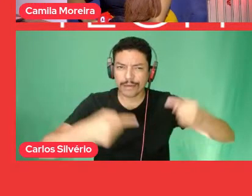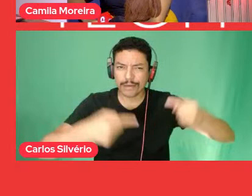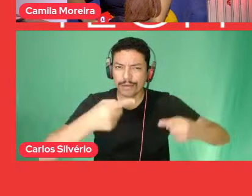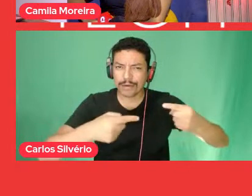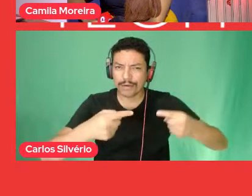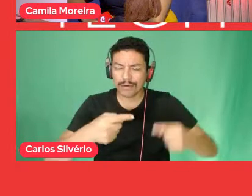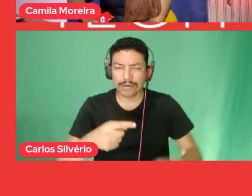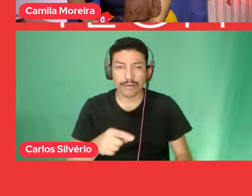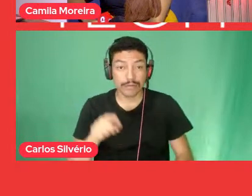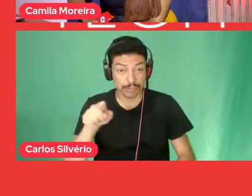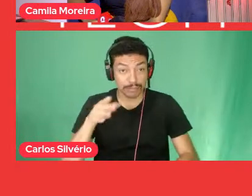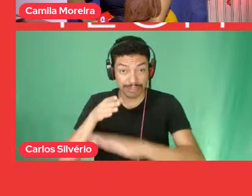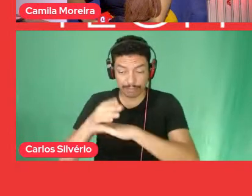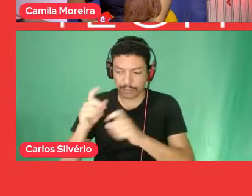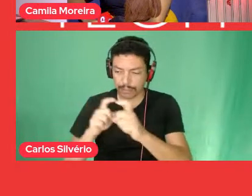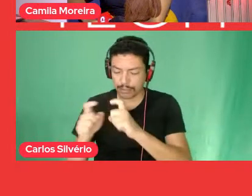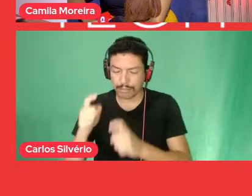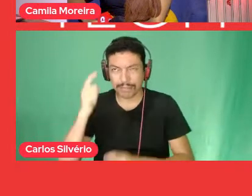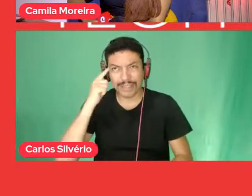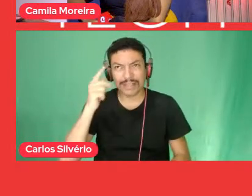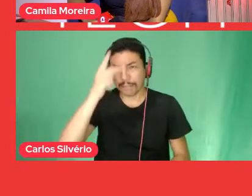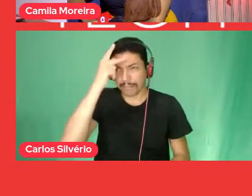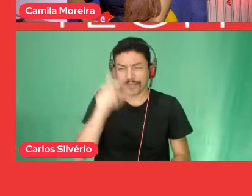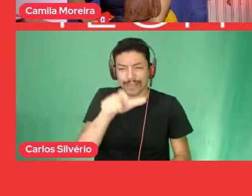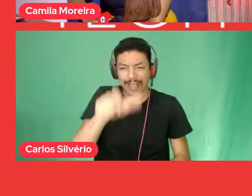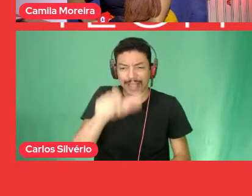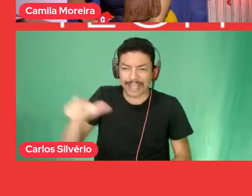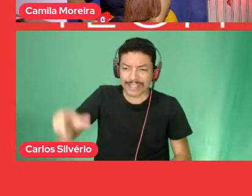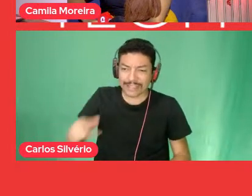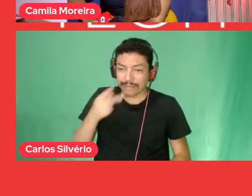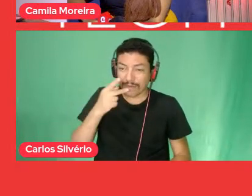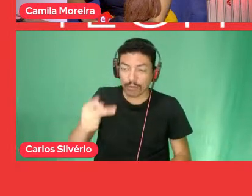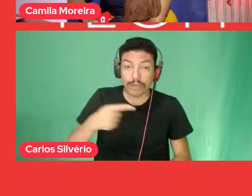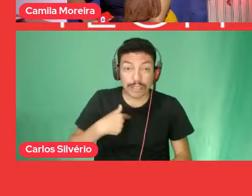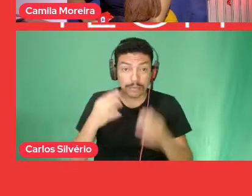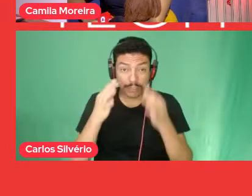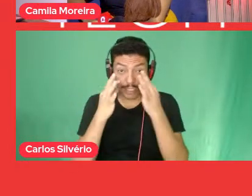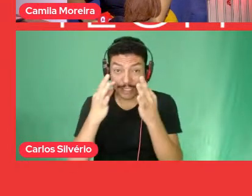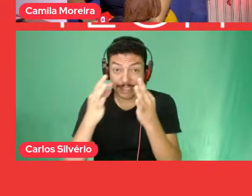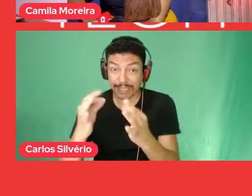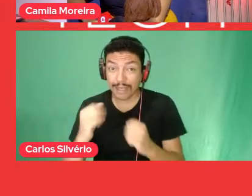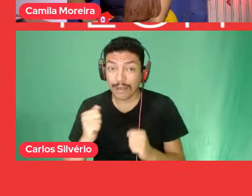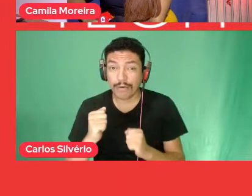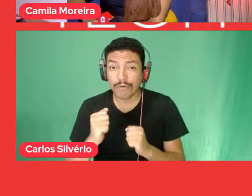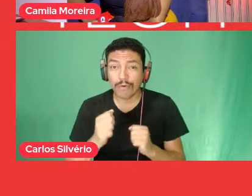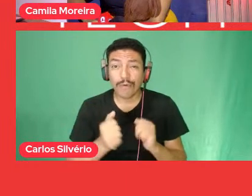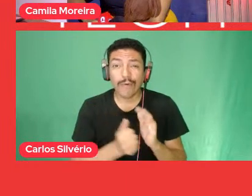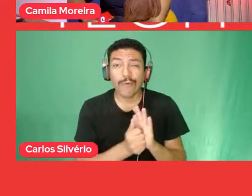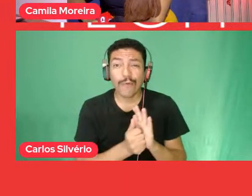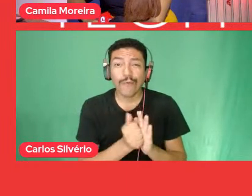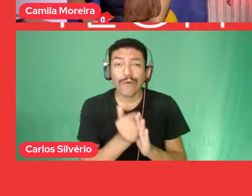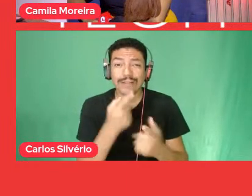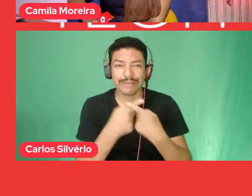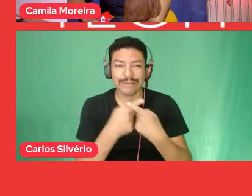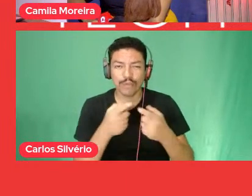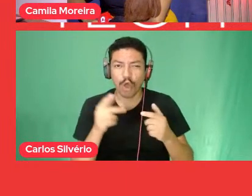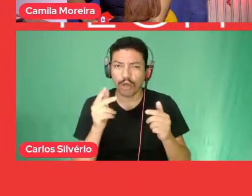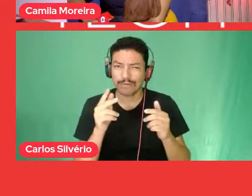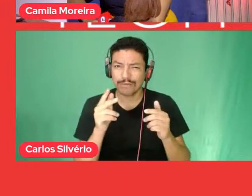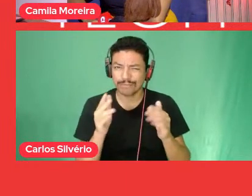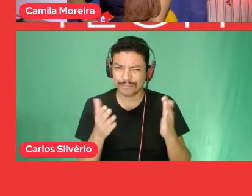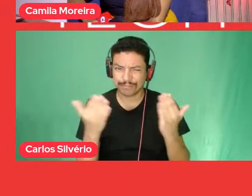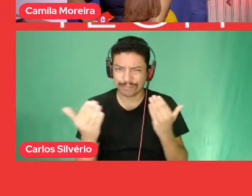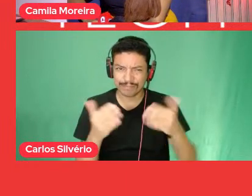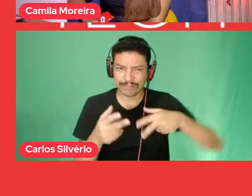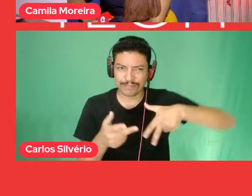lembra, né, de quais pessoas você realmente escutou? Quantas vezes, aí fazendo um recorte de gênero aqui, uma mulher